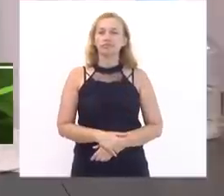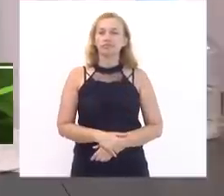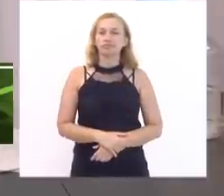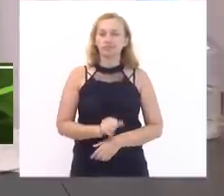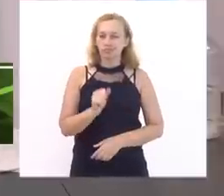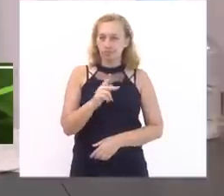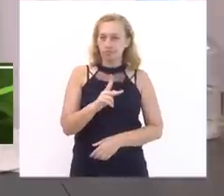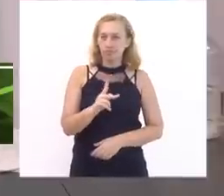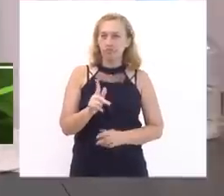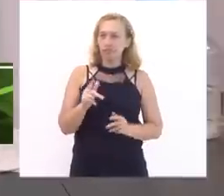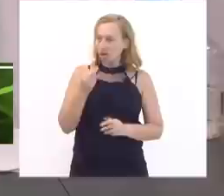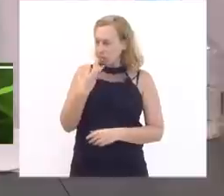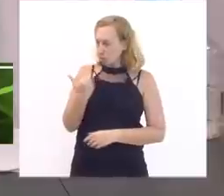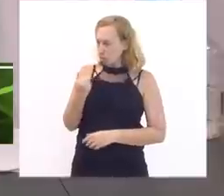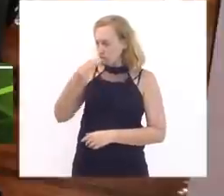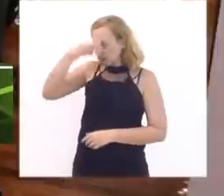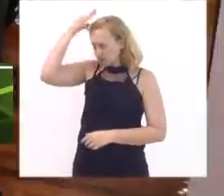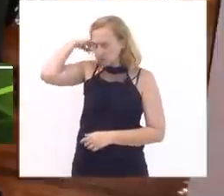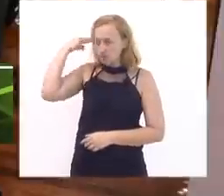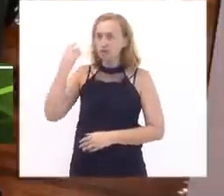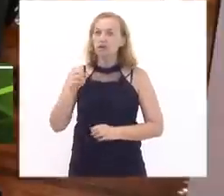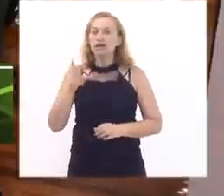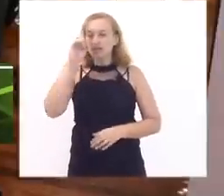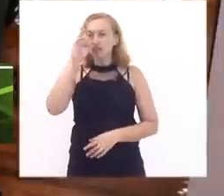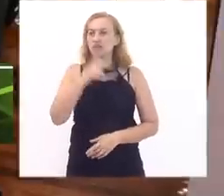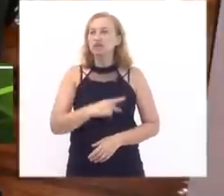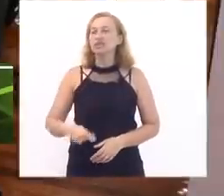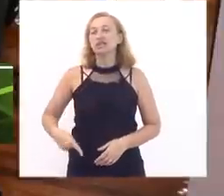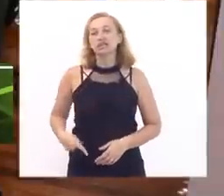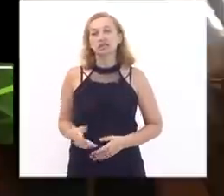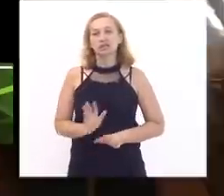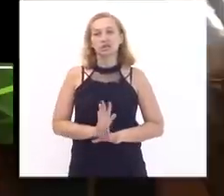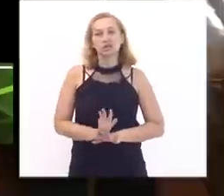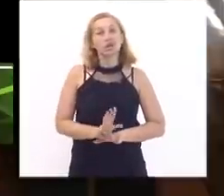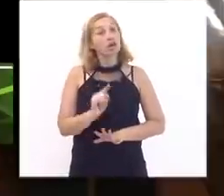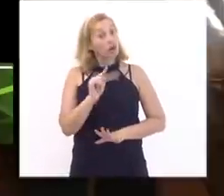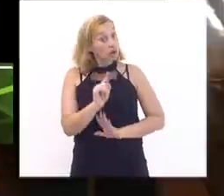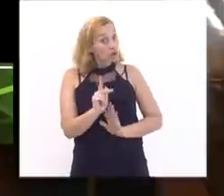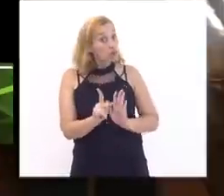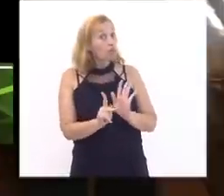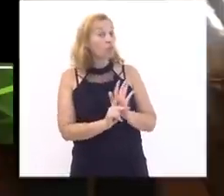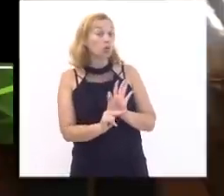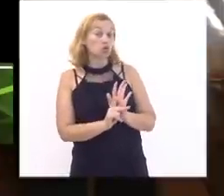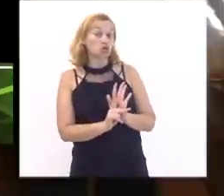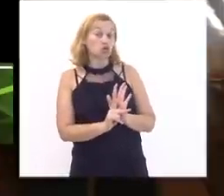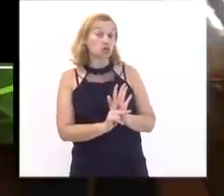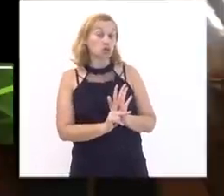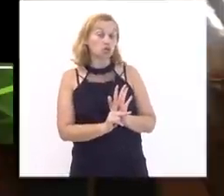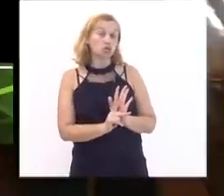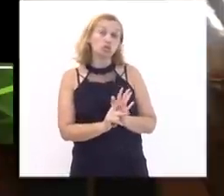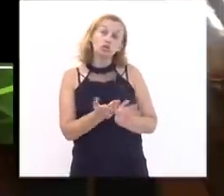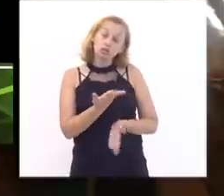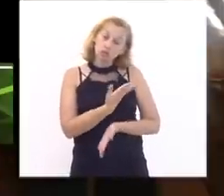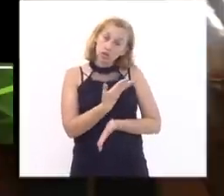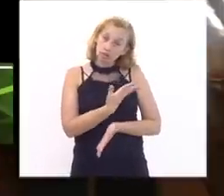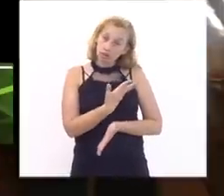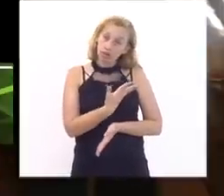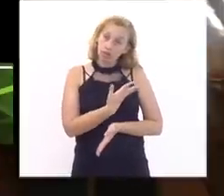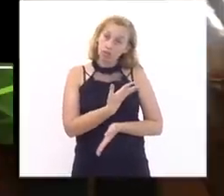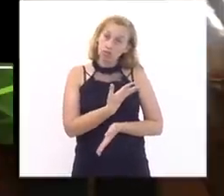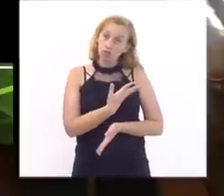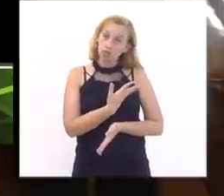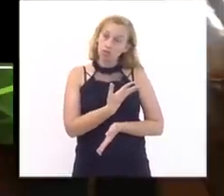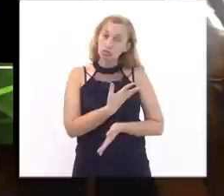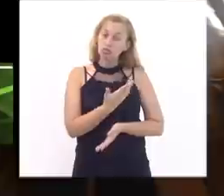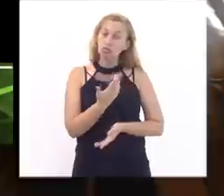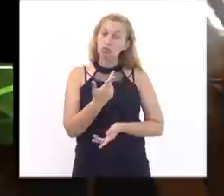Tá bom, Márcio? Senhor presidente, esse é o projeto dos companheiros da SEDAI.